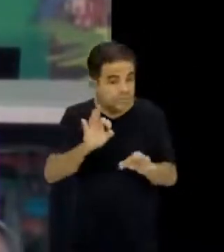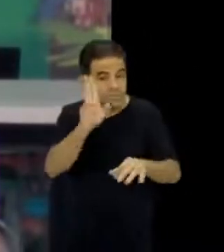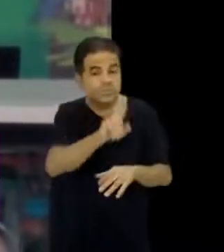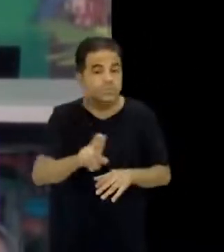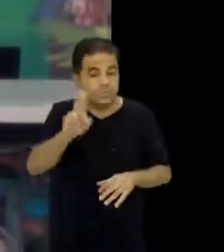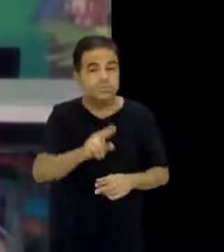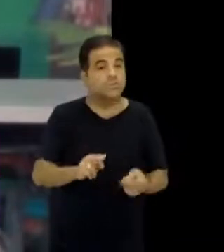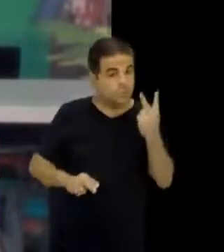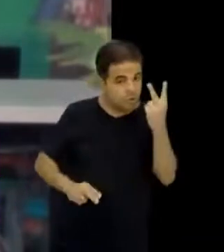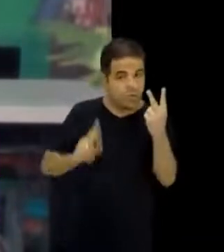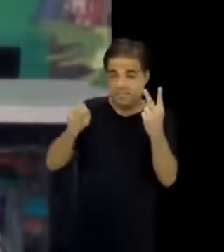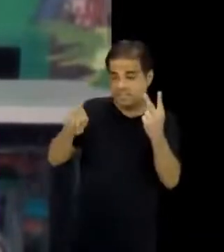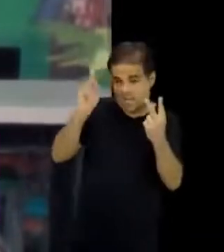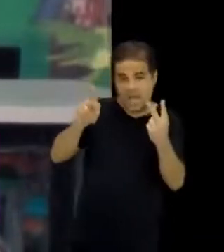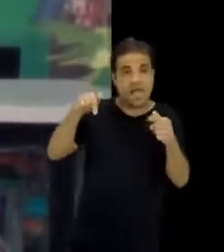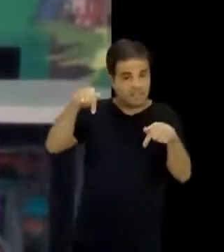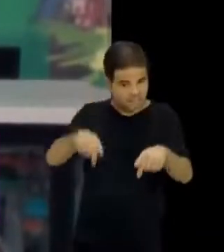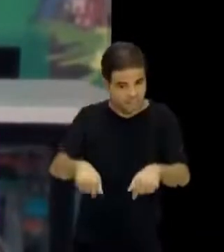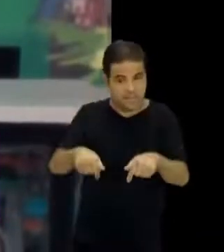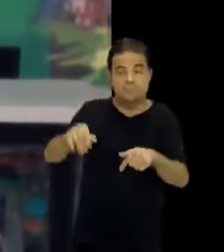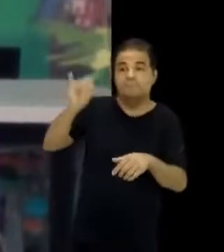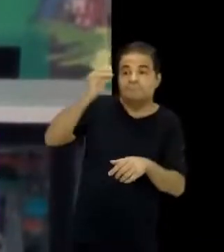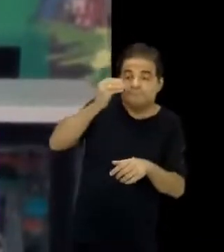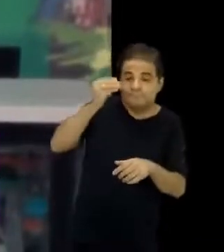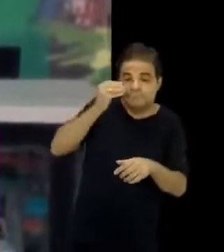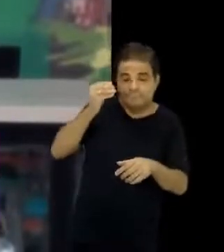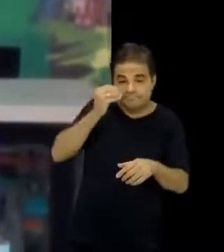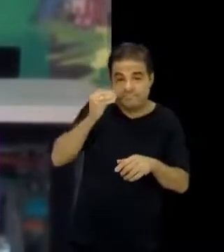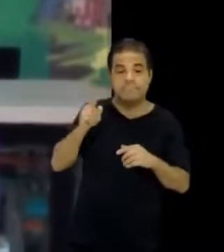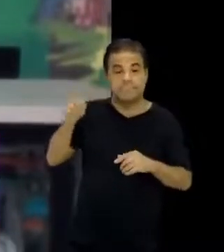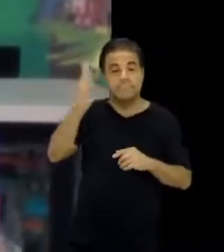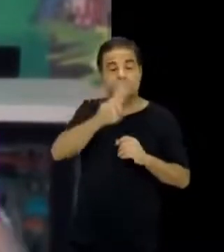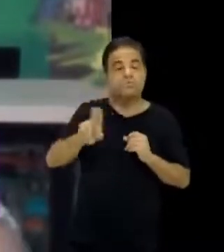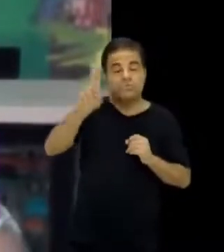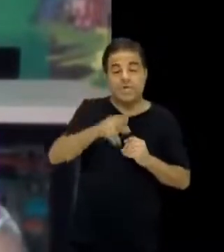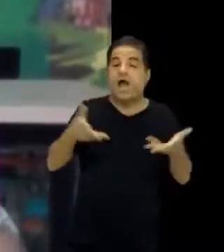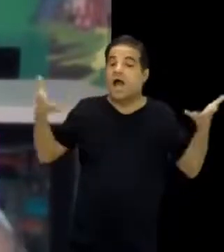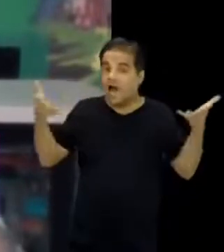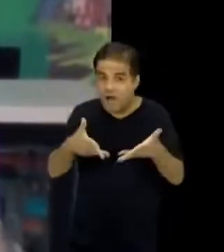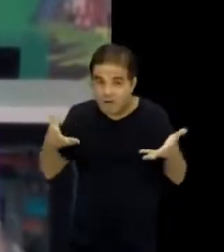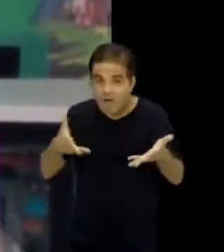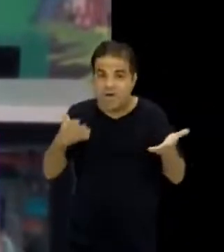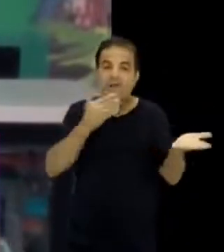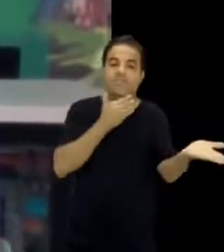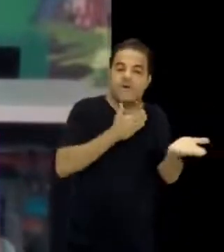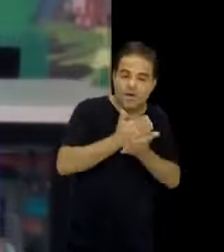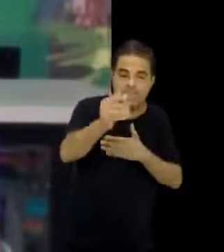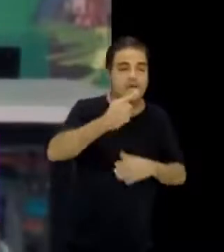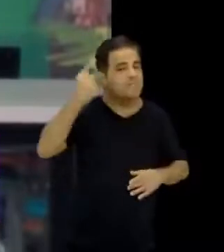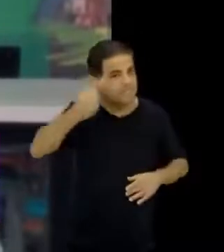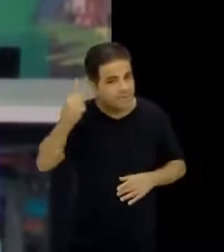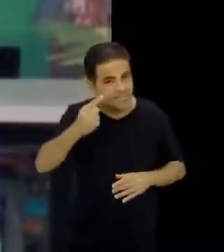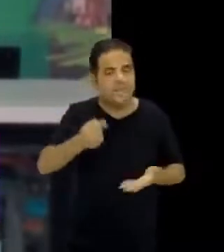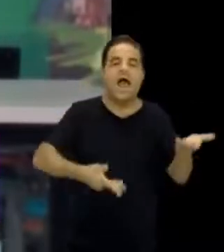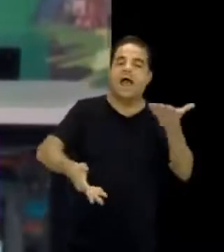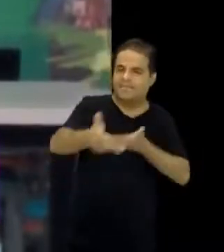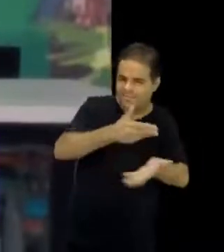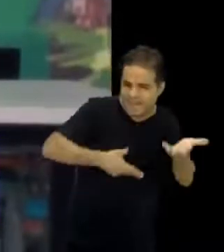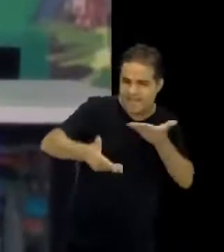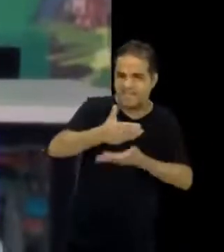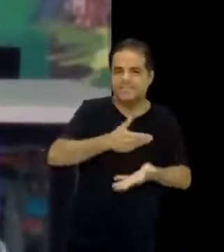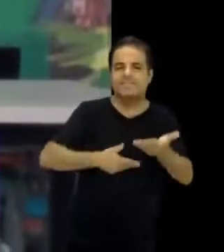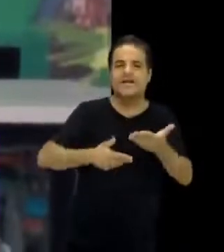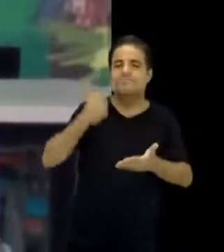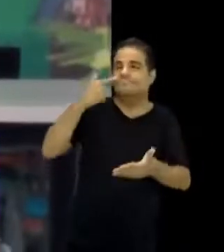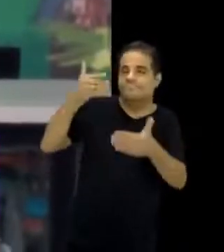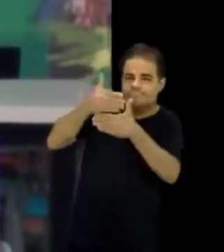o de 2K, que é o que está no nosso simulador no Tinkercad. E agora a gente vai começar a primeira interação. O próximo slide,